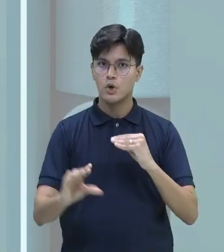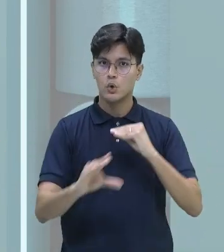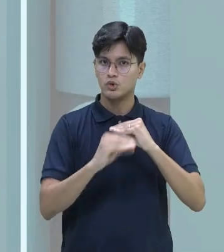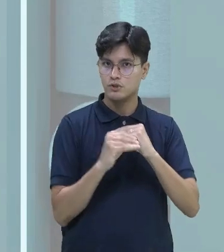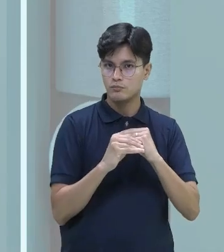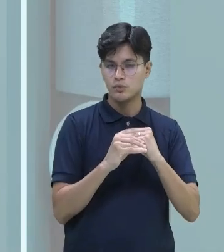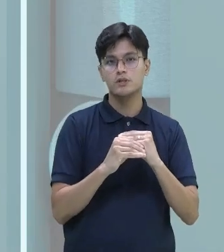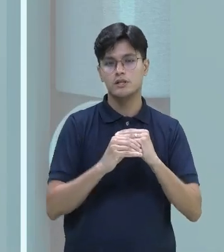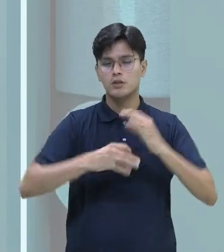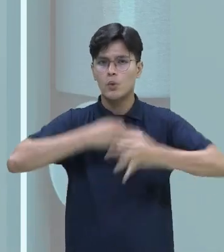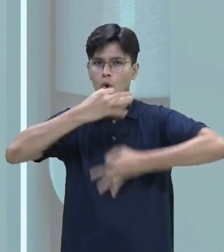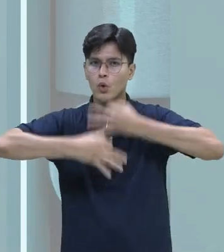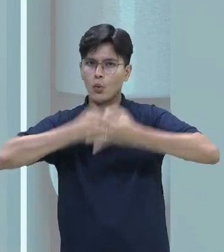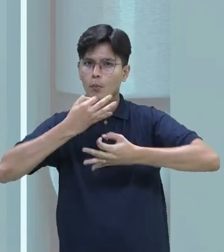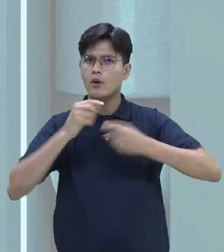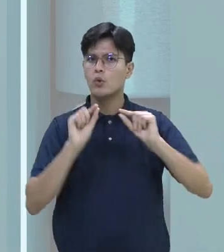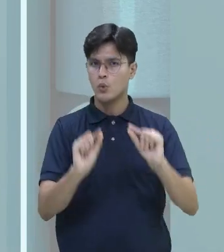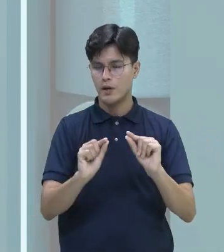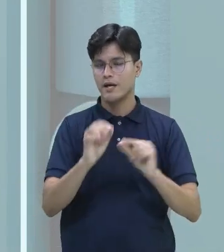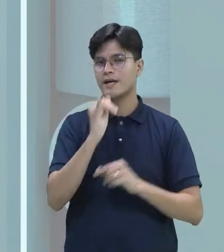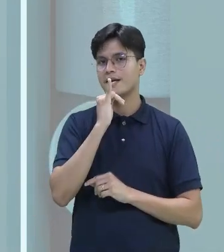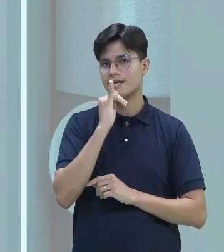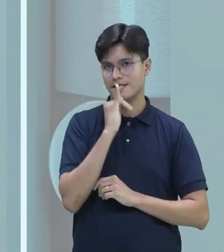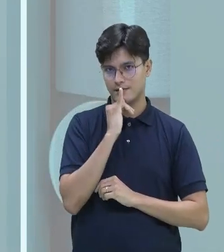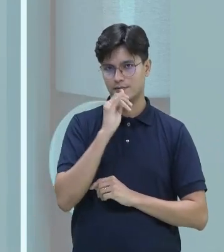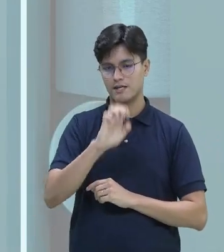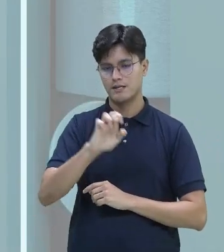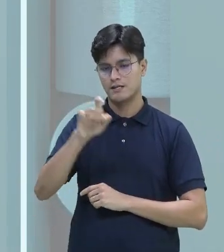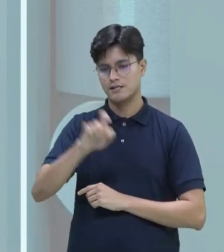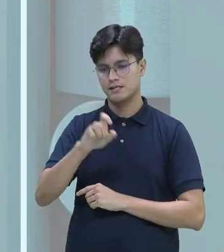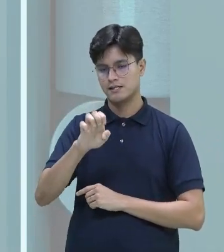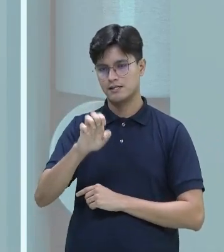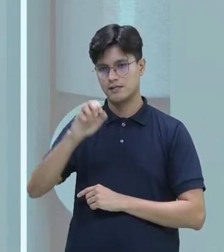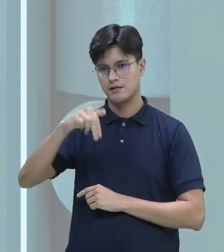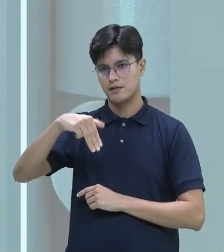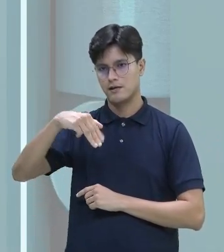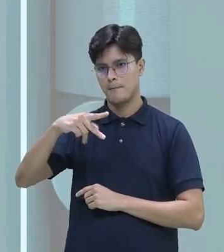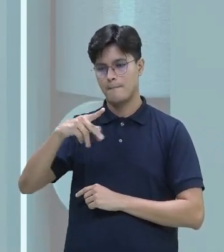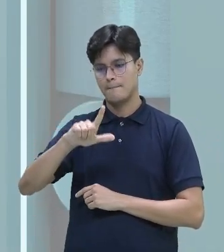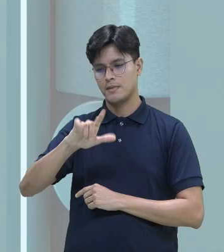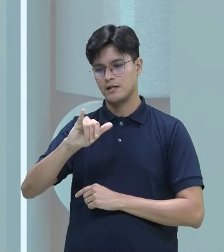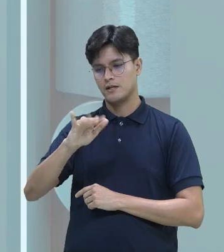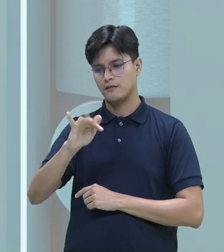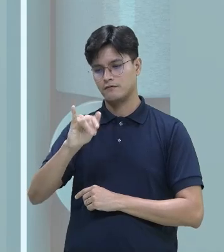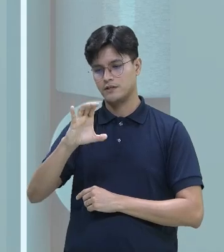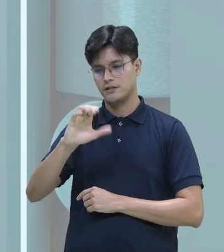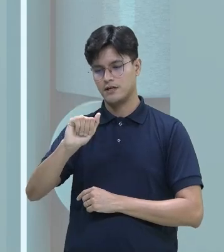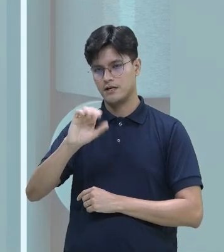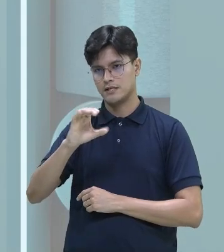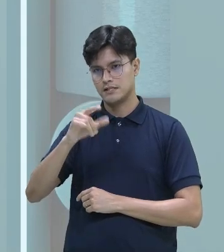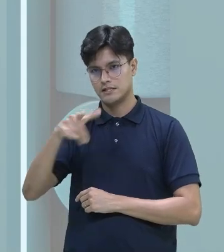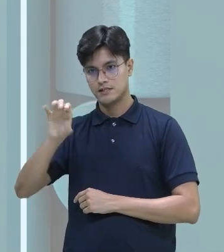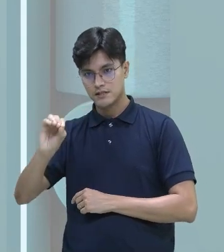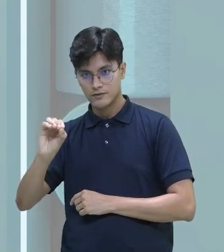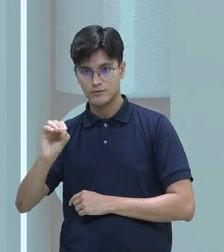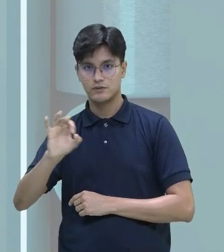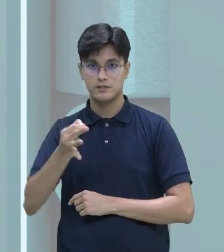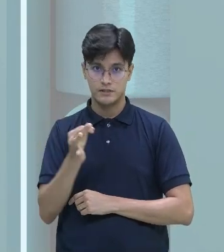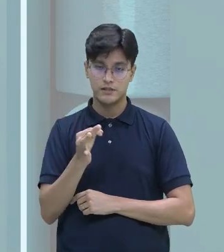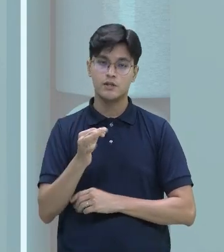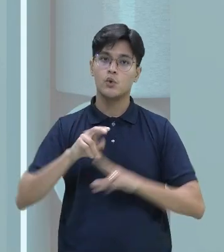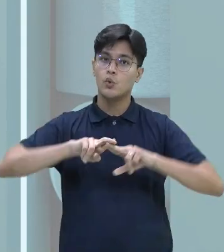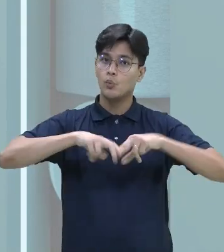nós chamamos de exemplificação. E tanto é assim, né, que eu quis enfatizar aqui com vocês a questão